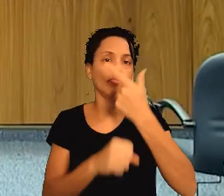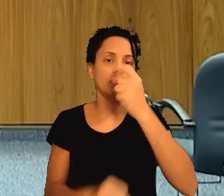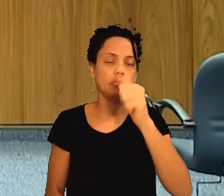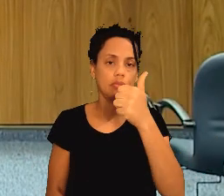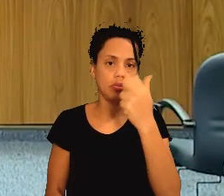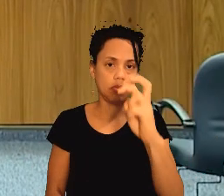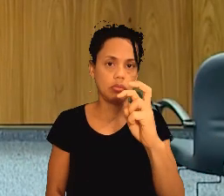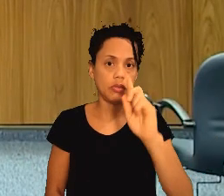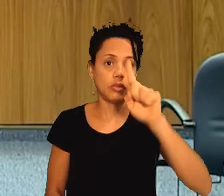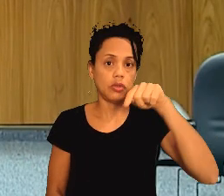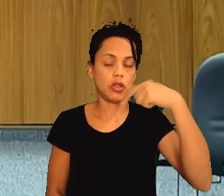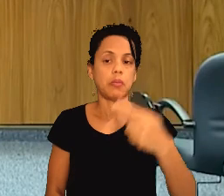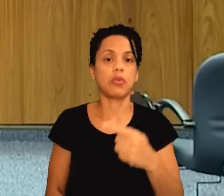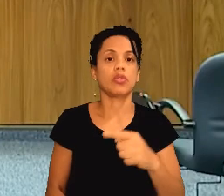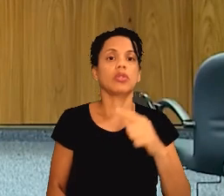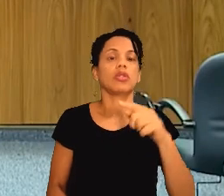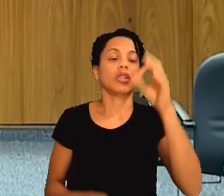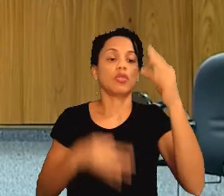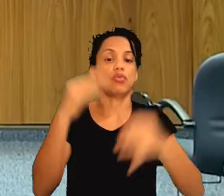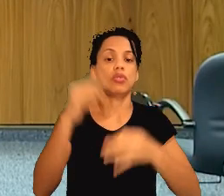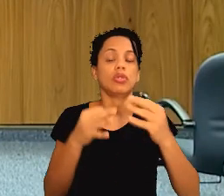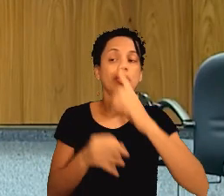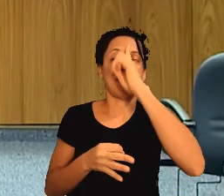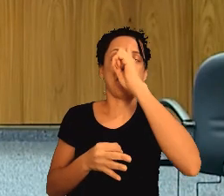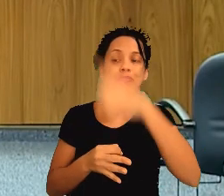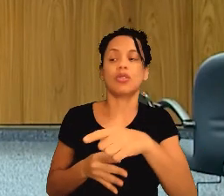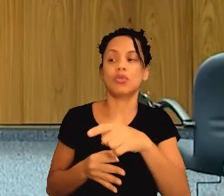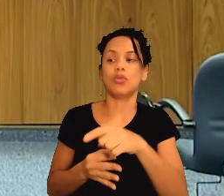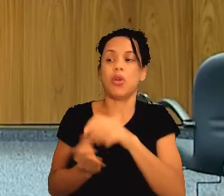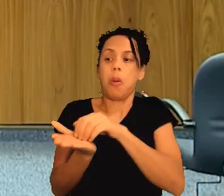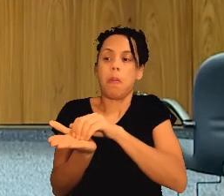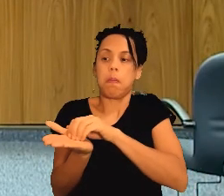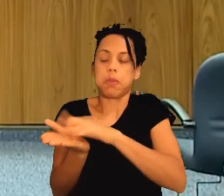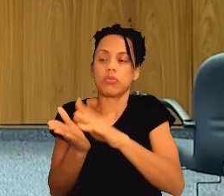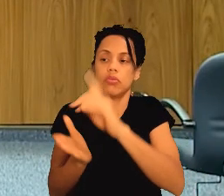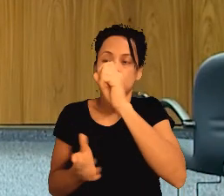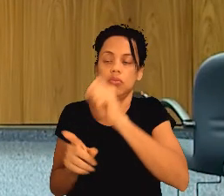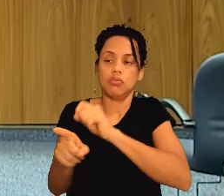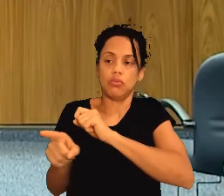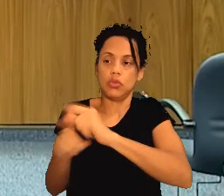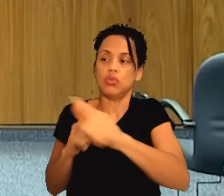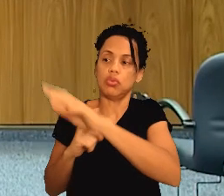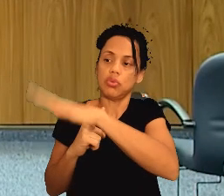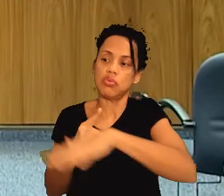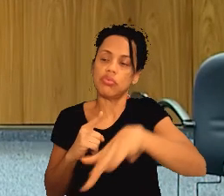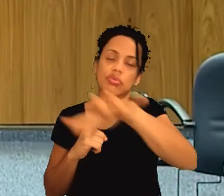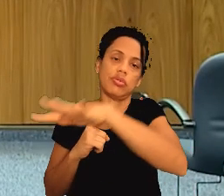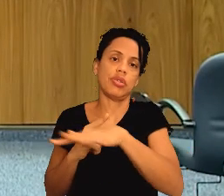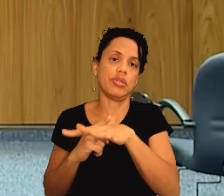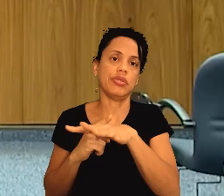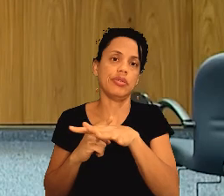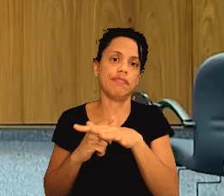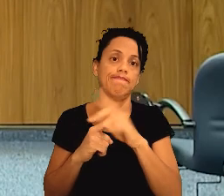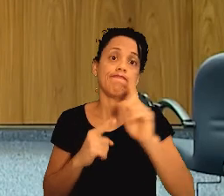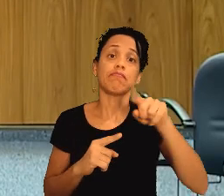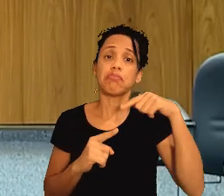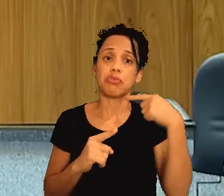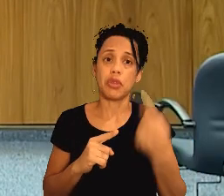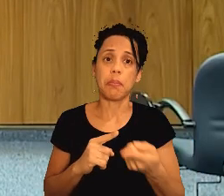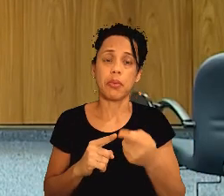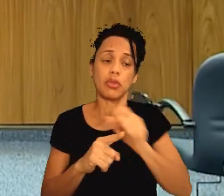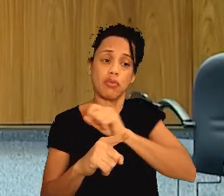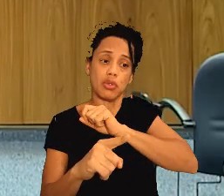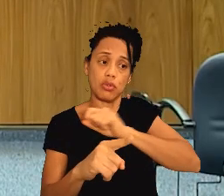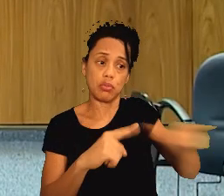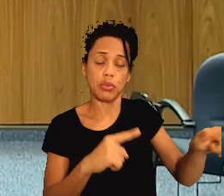despejo decretado pela Justiça, em primeira instância, em Mato Grosso do Sul. Depois disso,